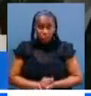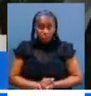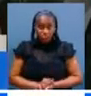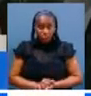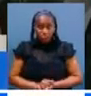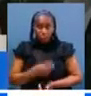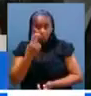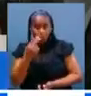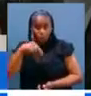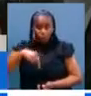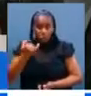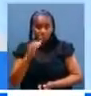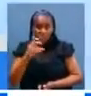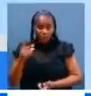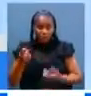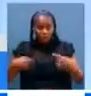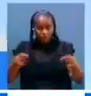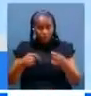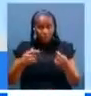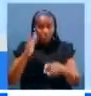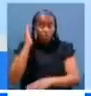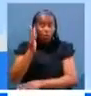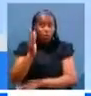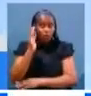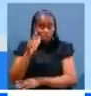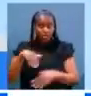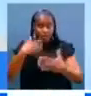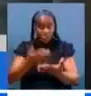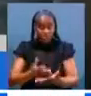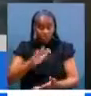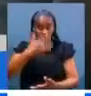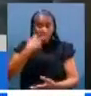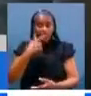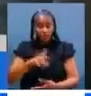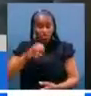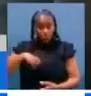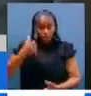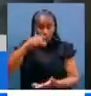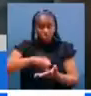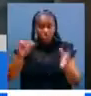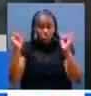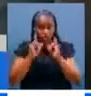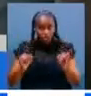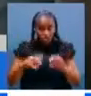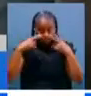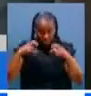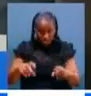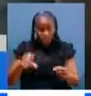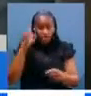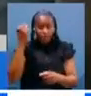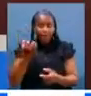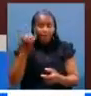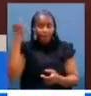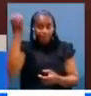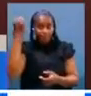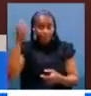A UNICEF promoveu esta conferência para apresentar pela primeira vez em Cabo Verde o Centro Internacional de Investigação Climática e